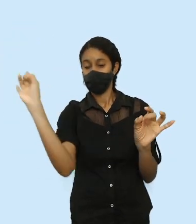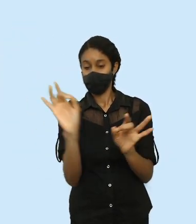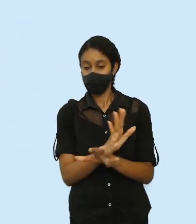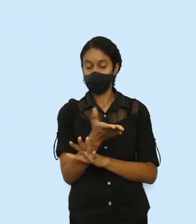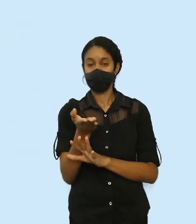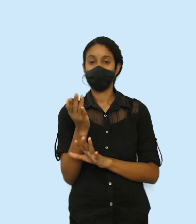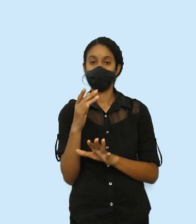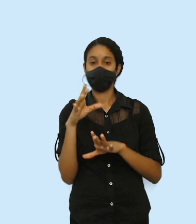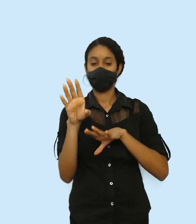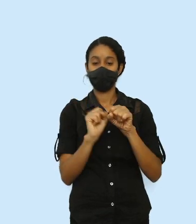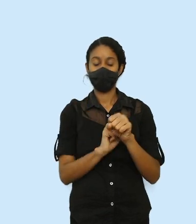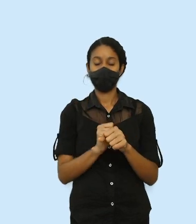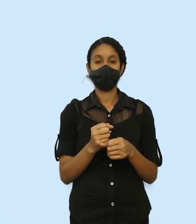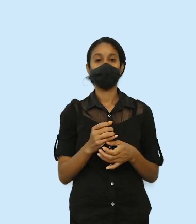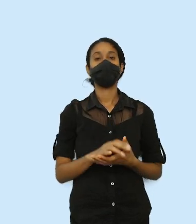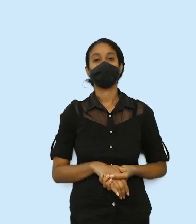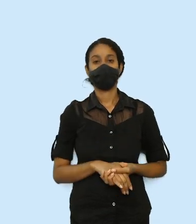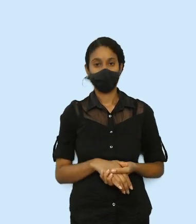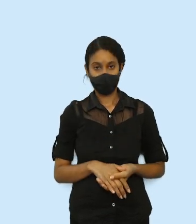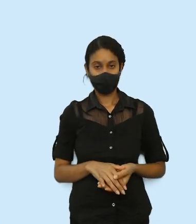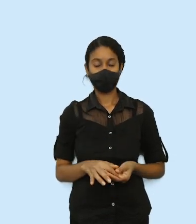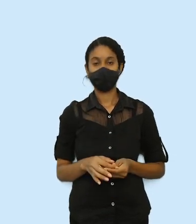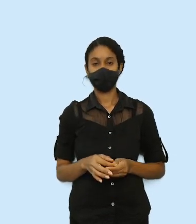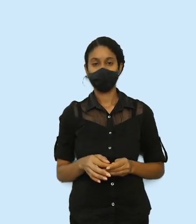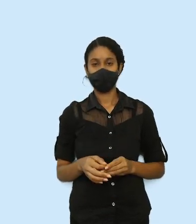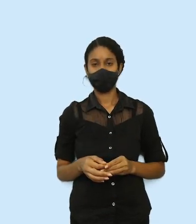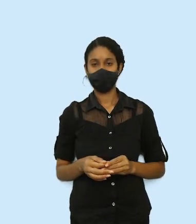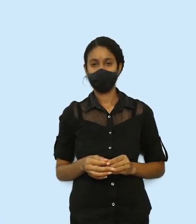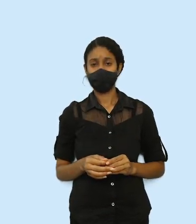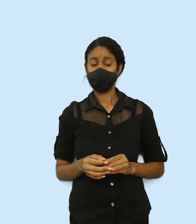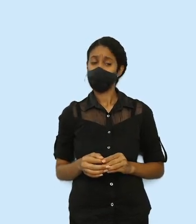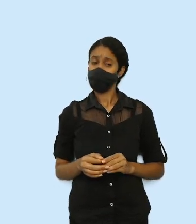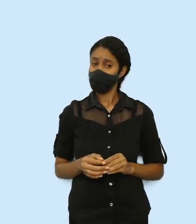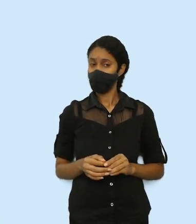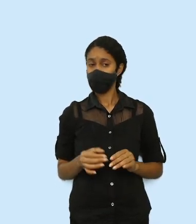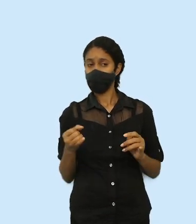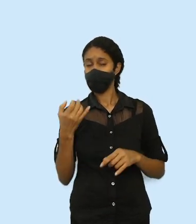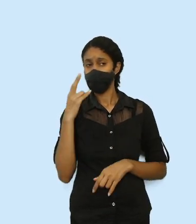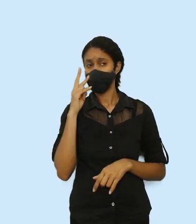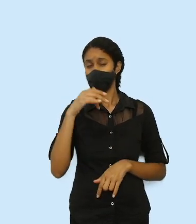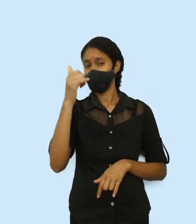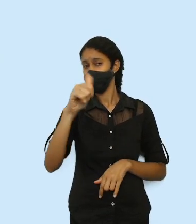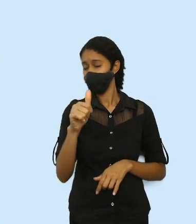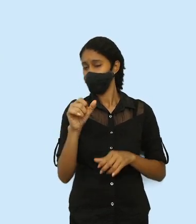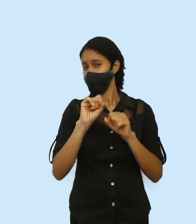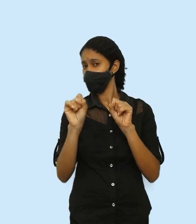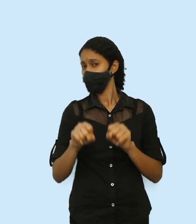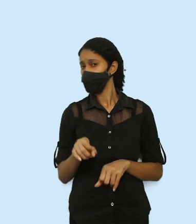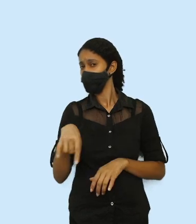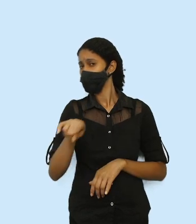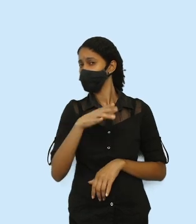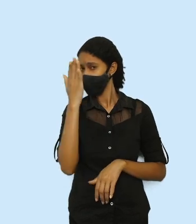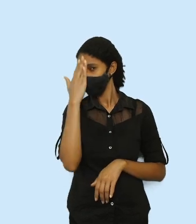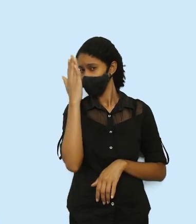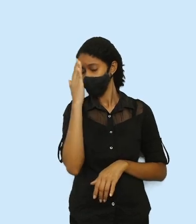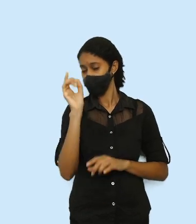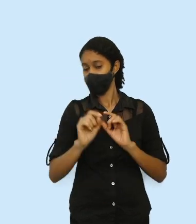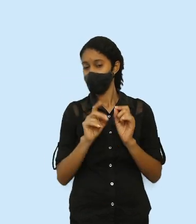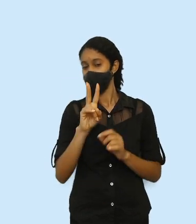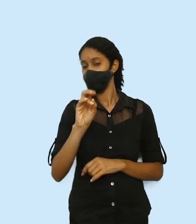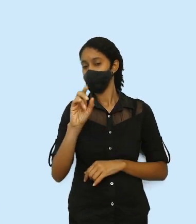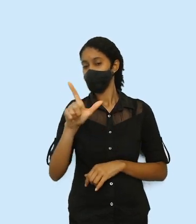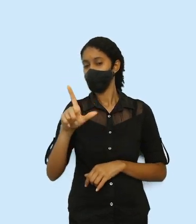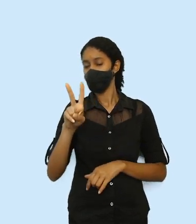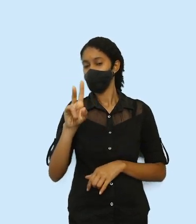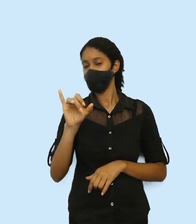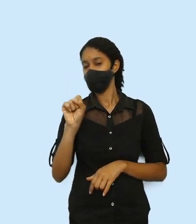vem formada, receberia. Não são muito suspeitas, não. Se a gente for analisar o sistema, vocês vão entender que o volvismo